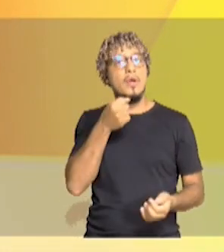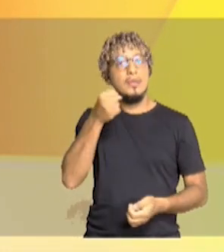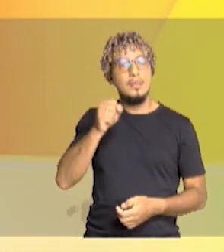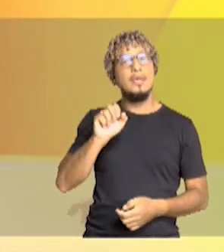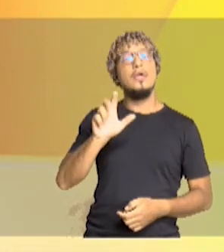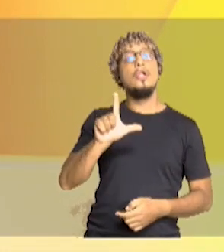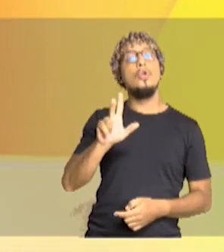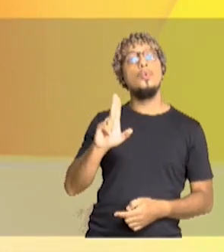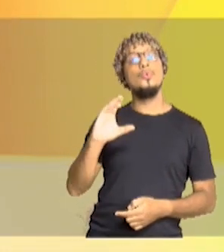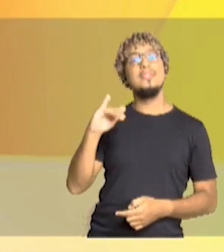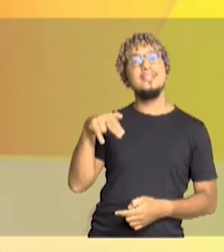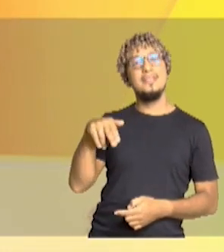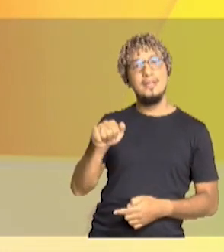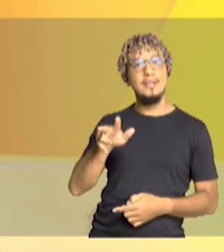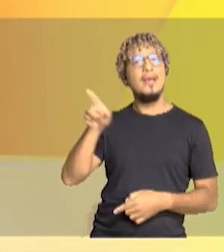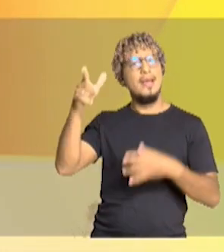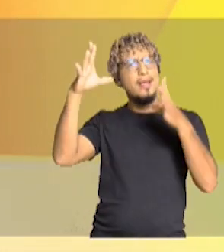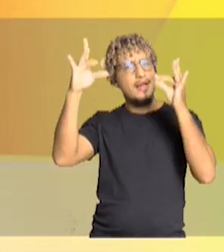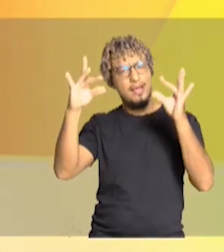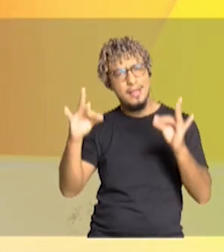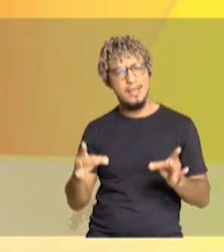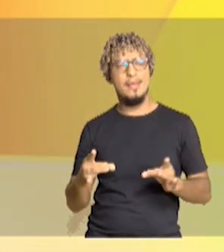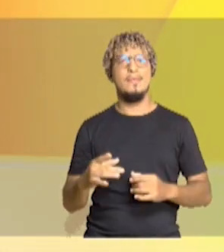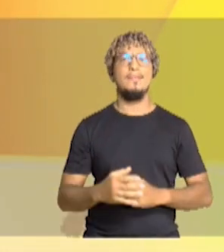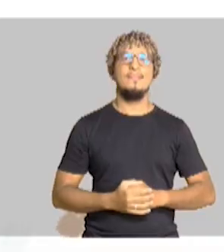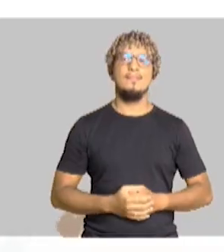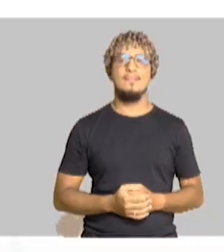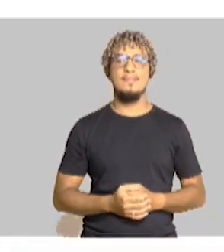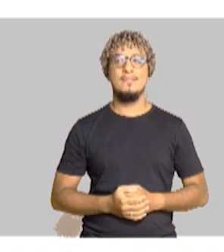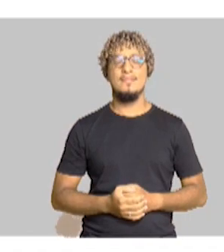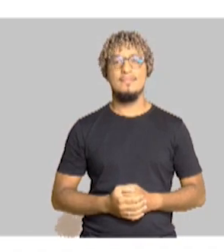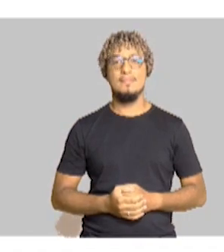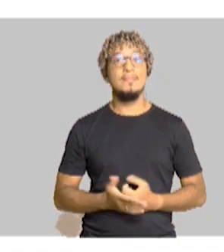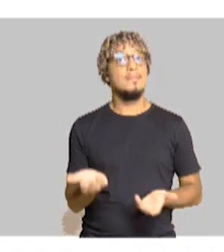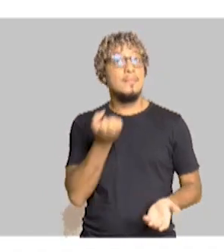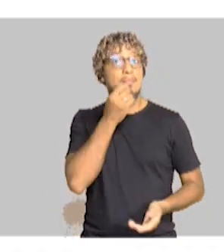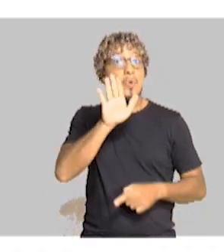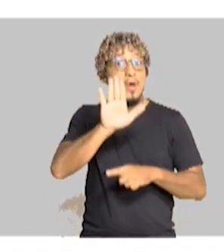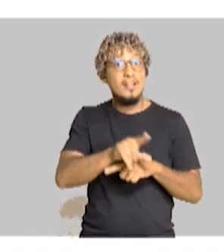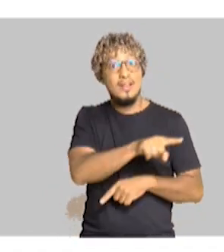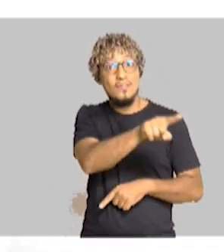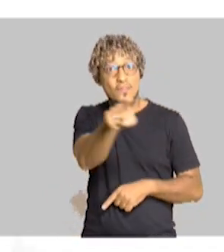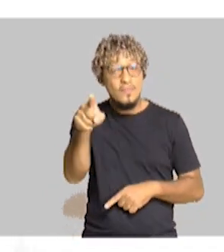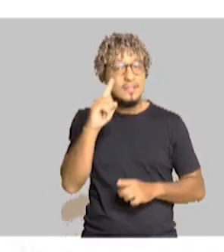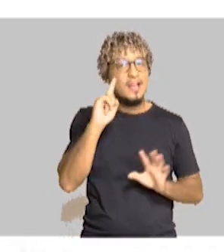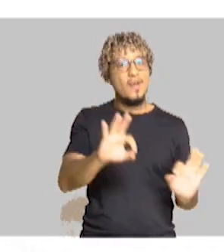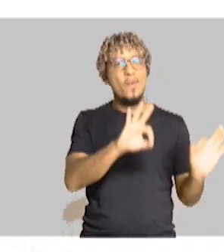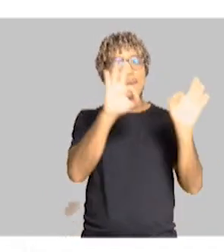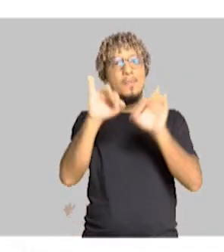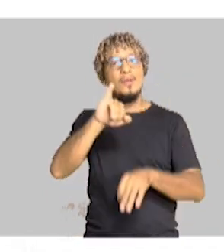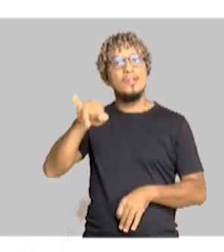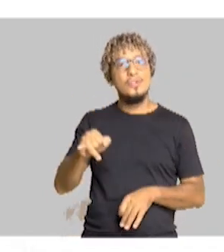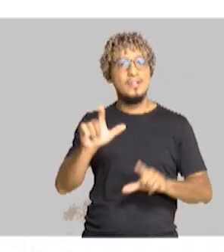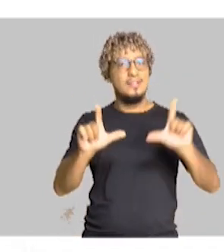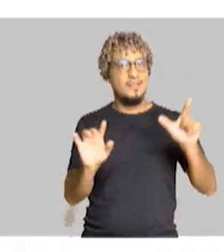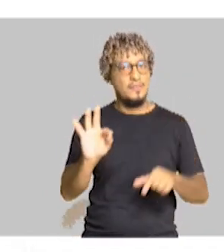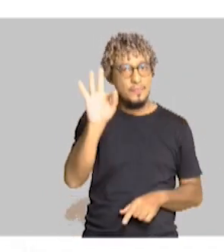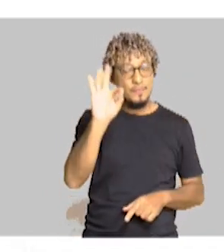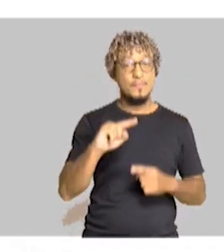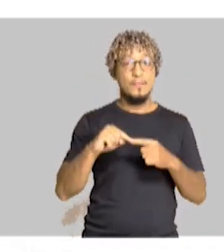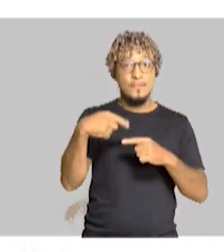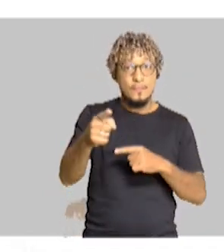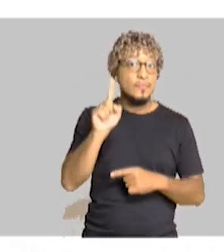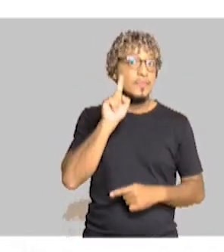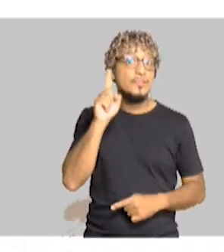chamar a repórter Luciana Rodrigues que tem todas as informações para gente boa tarde a todos que acompanham o jtv UFMA No próximo